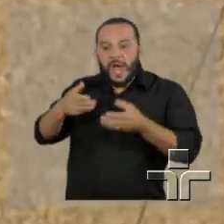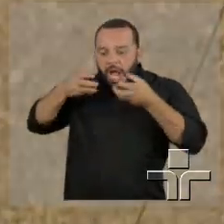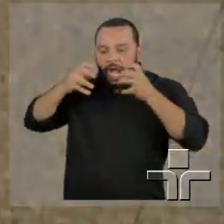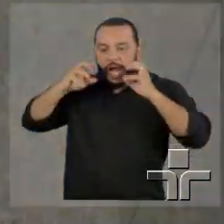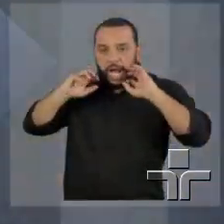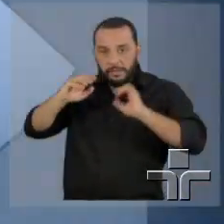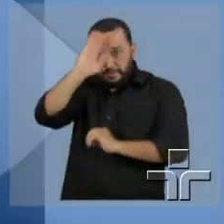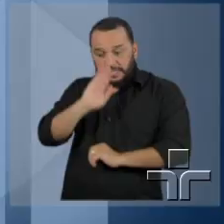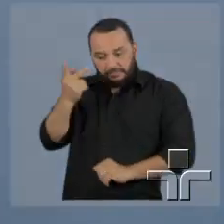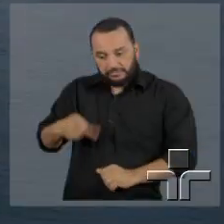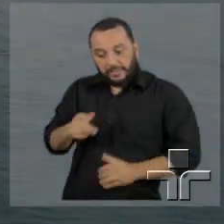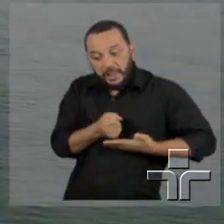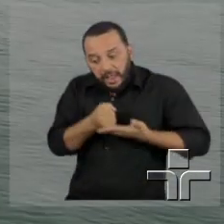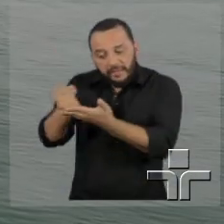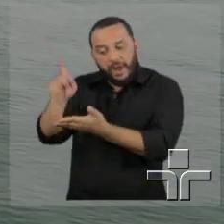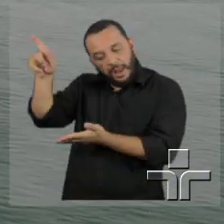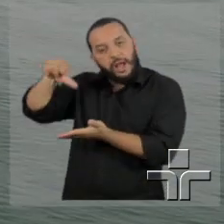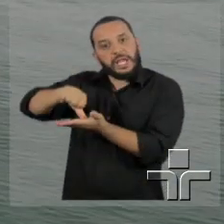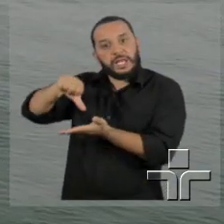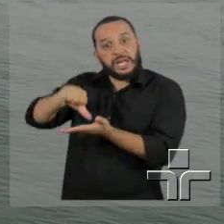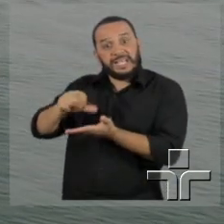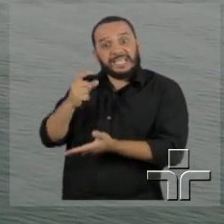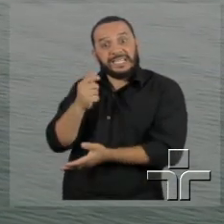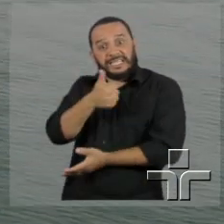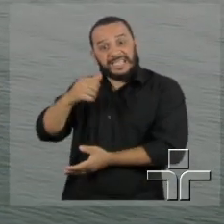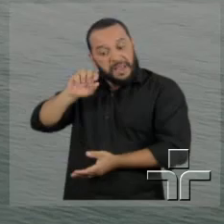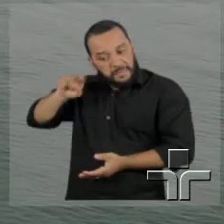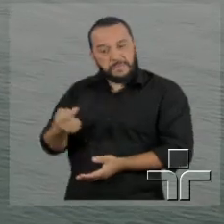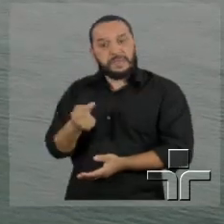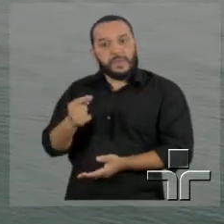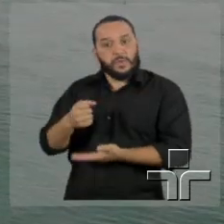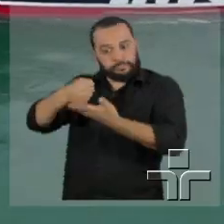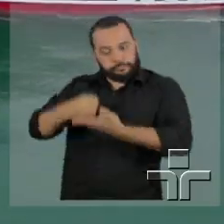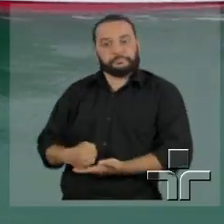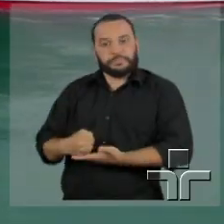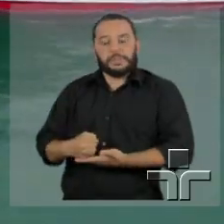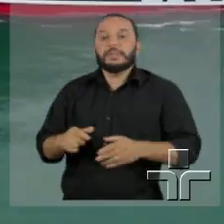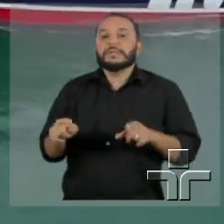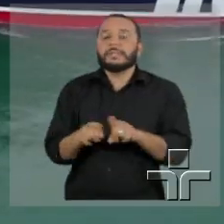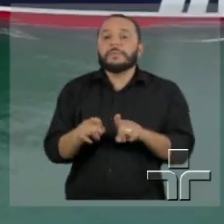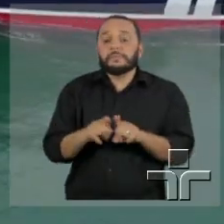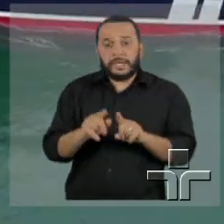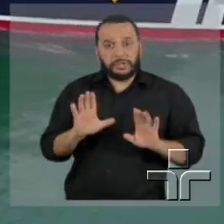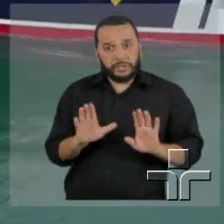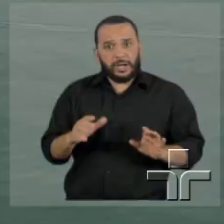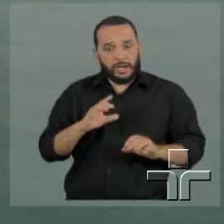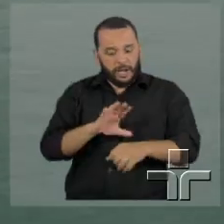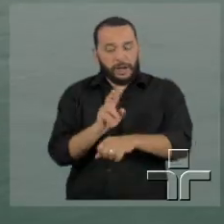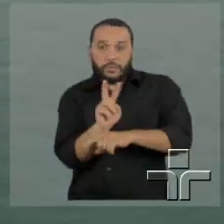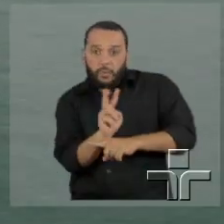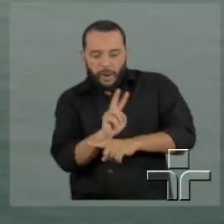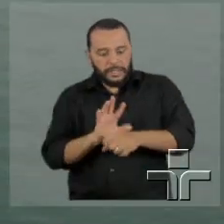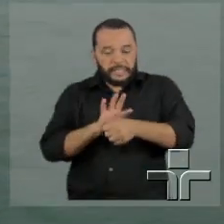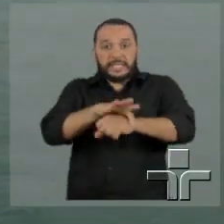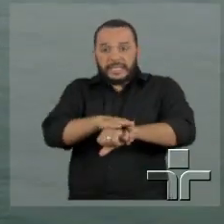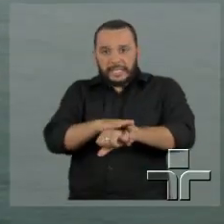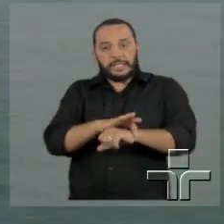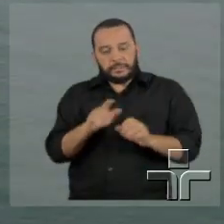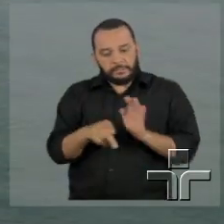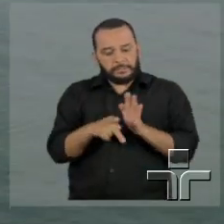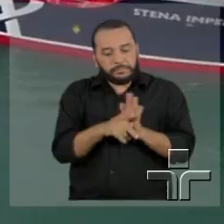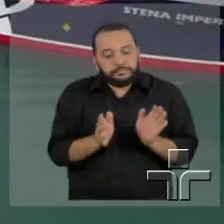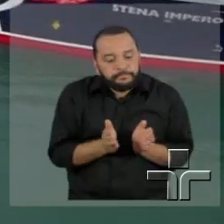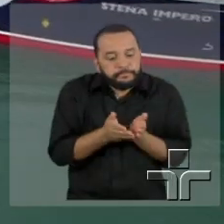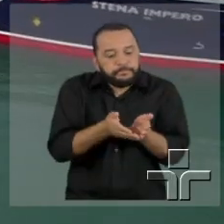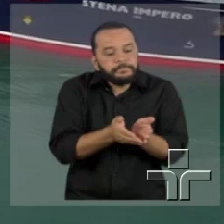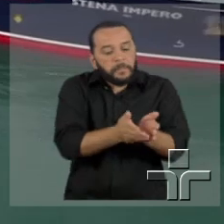o Irã. A Guarda Revolucionária do Irã anunciou ter capturado um navio de bandeira britânica perto do Estreito de